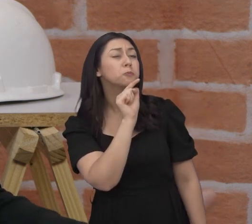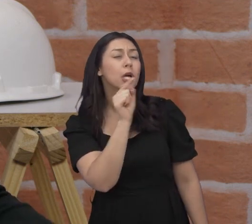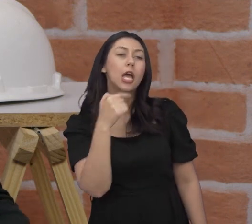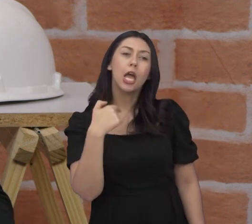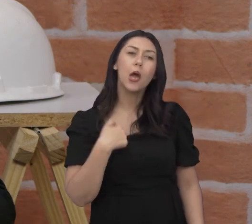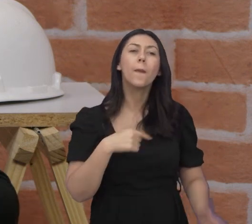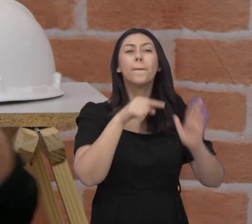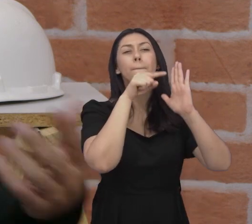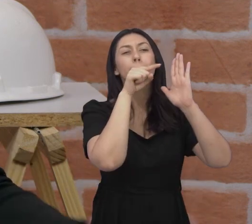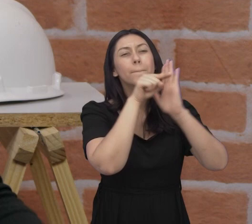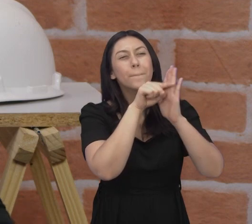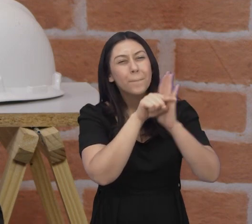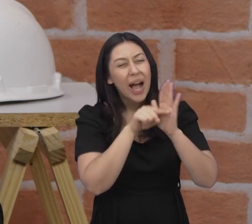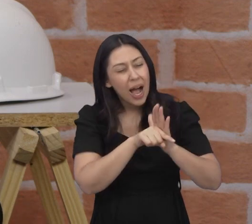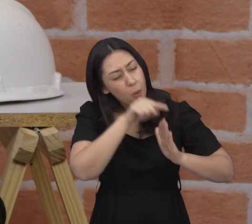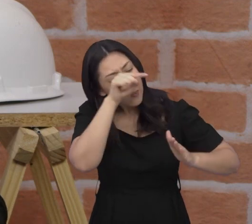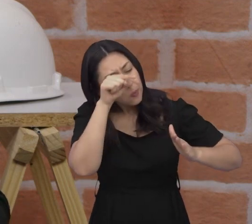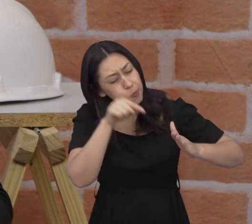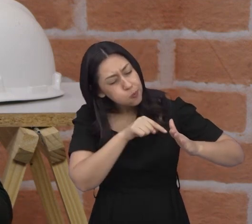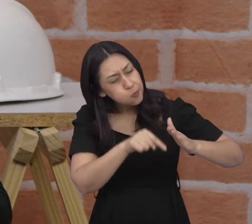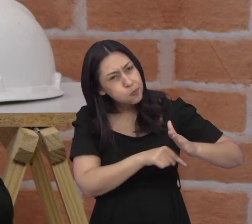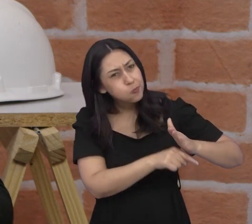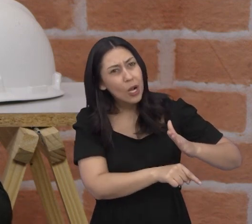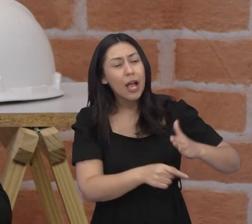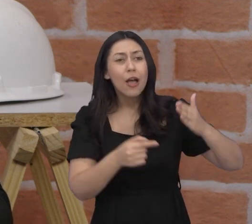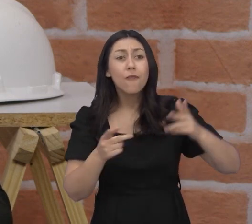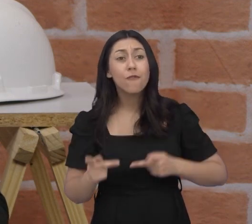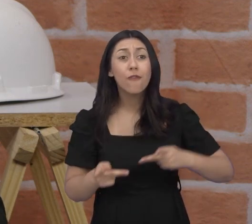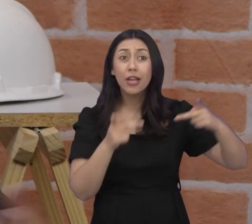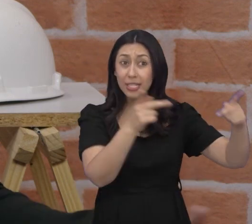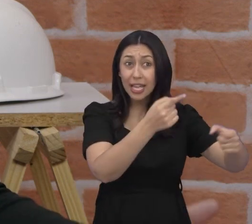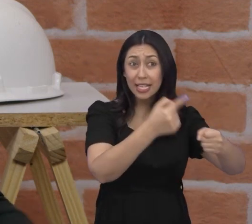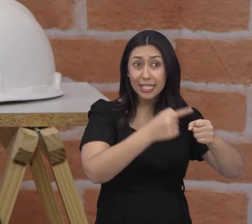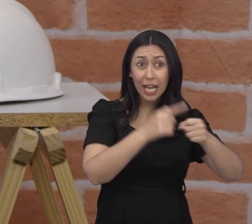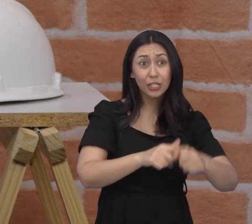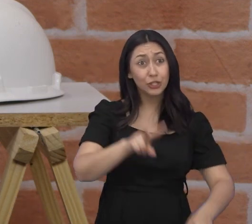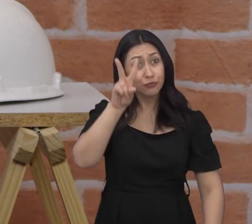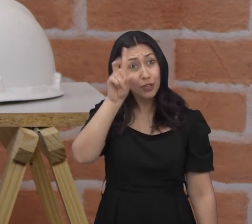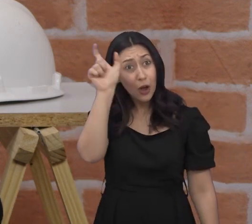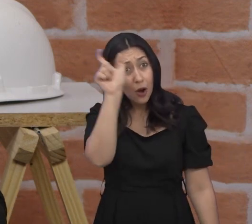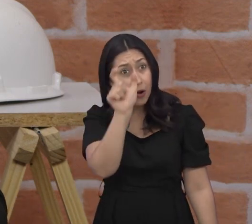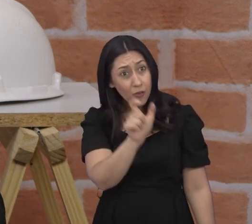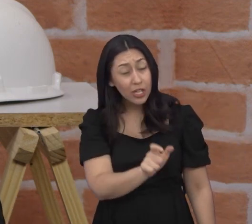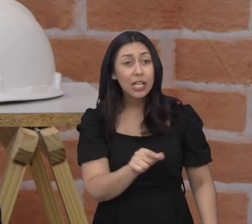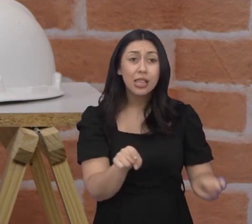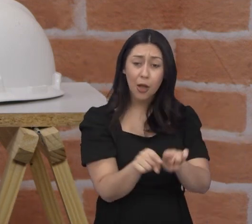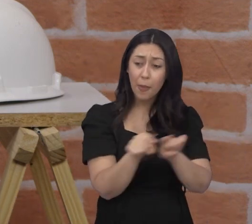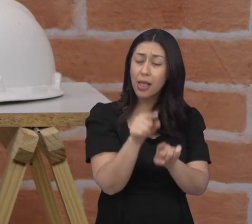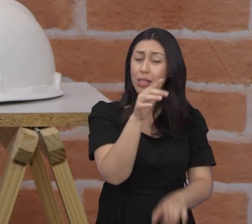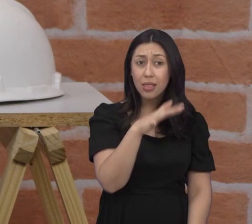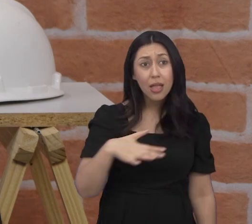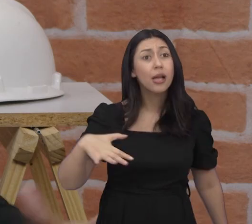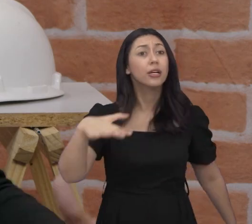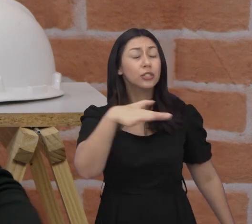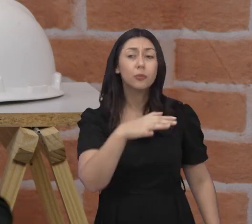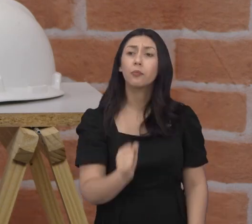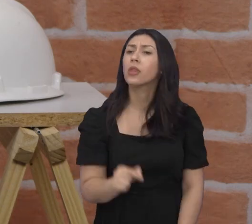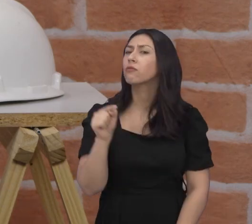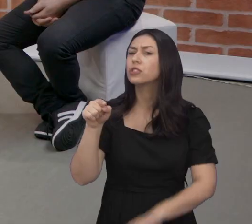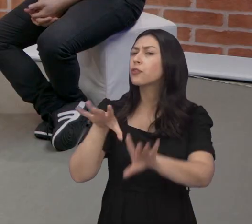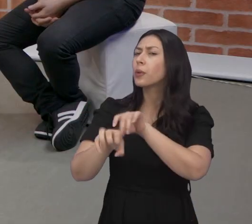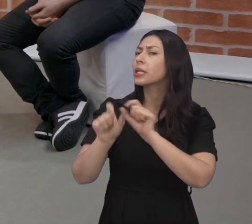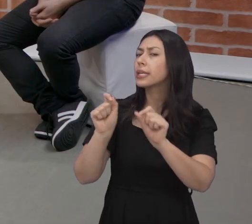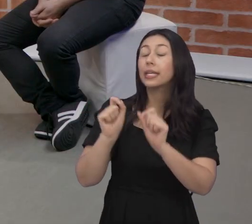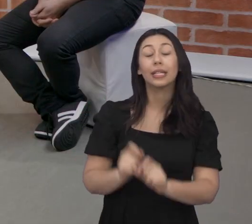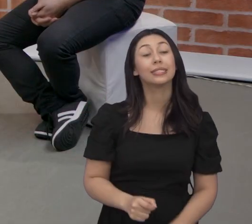fiz toda uma pesquisa mais profunda em cima, fui em Varginha, que teve um caso Varginha, Sim. pesquisa aqui da região, então Você é formado